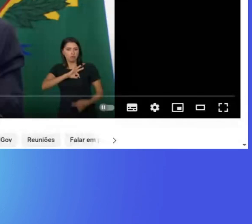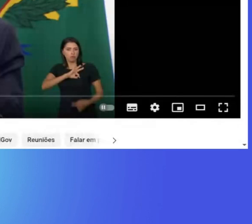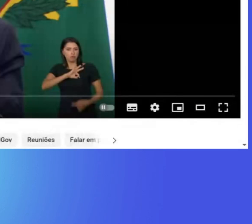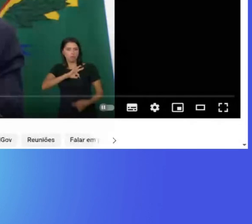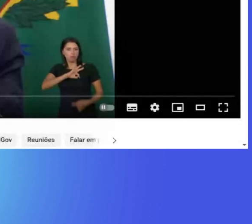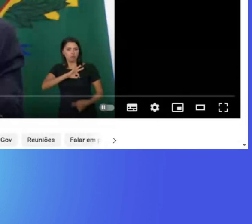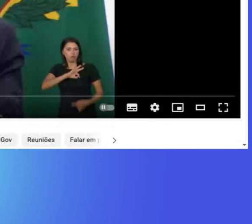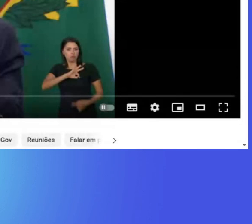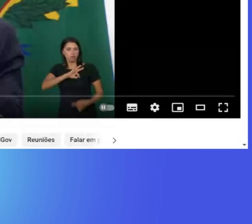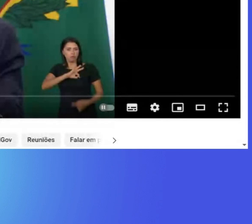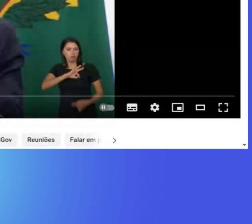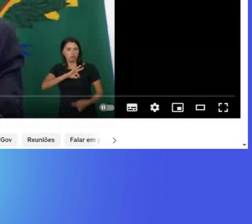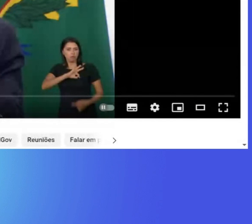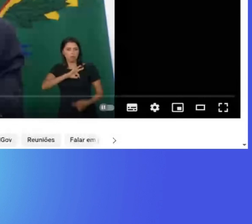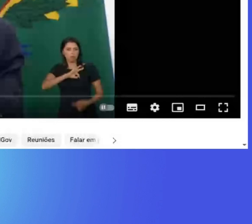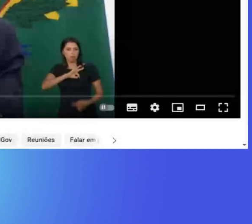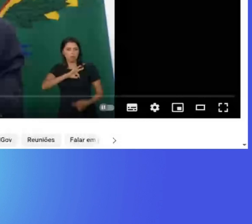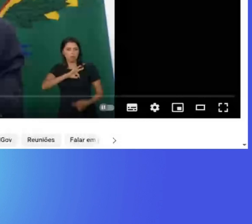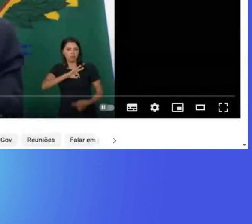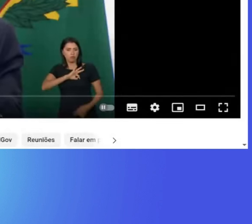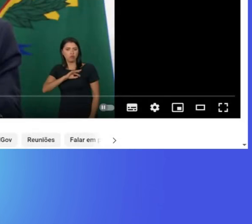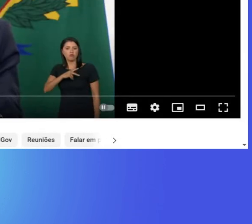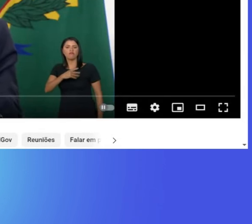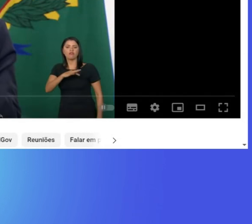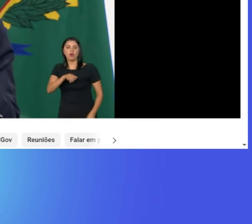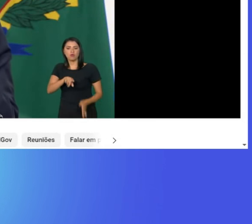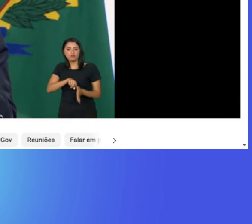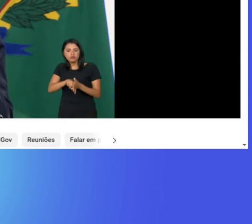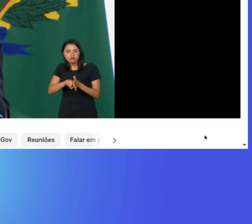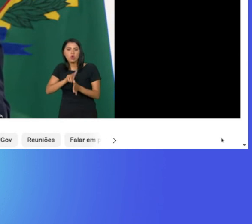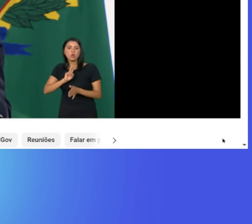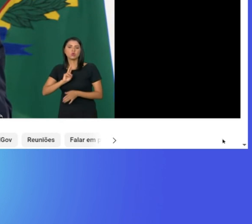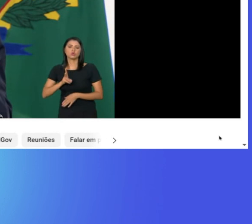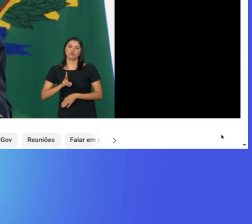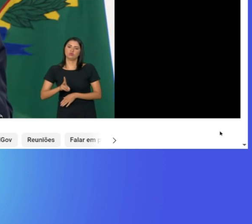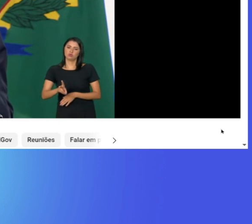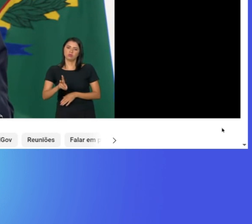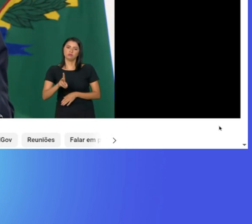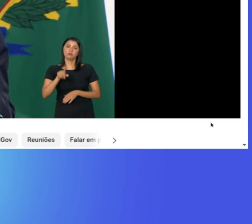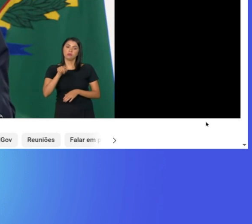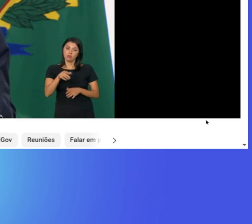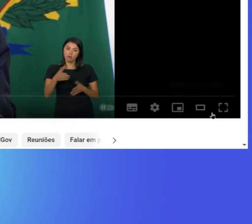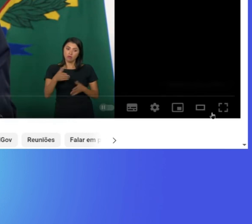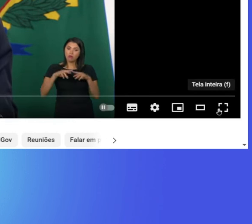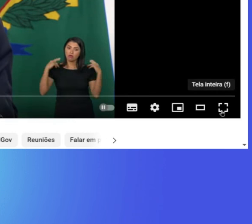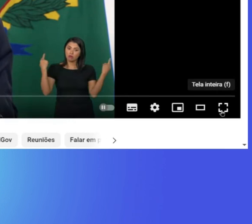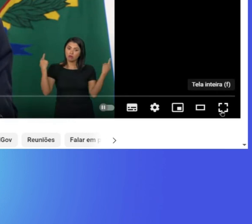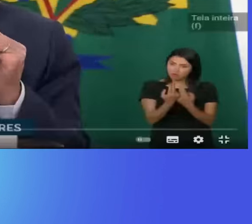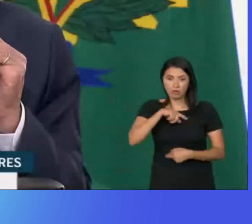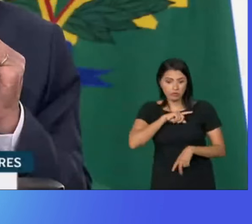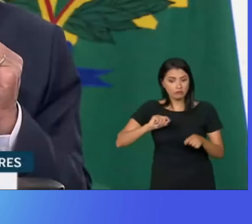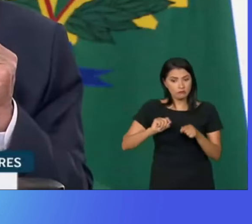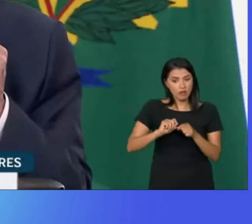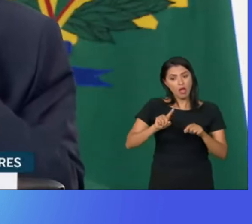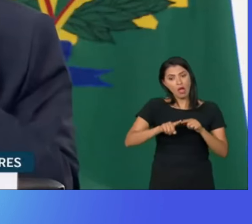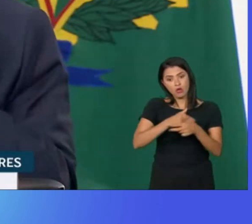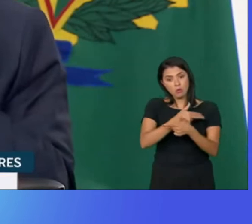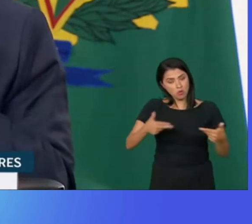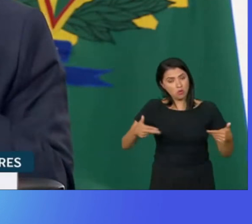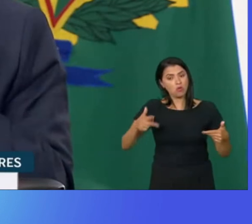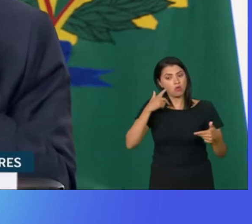ver juntos então essa reunião aqui é pra gente tomar algumas atitudes e tomar